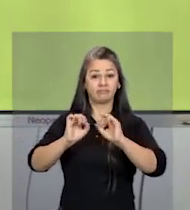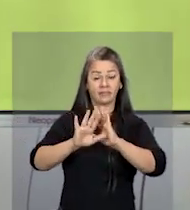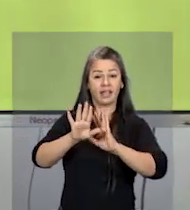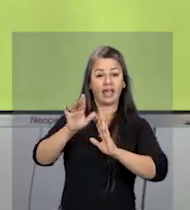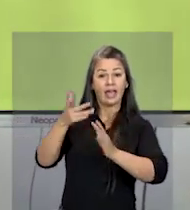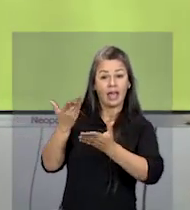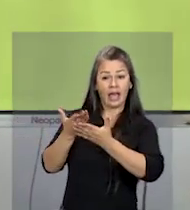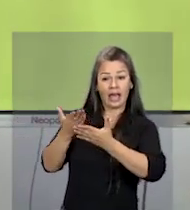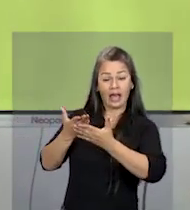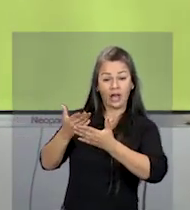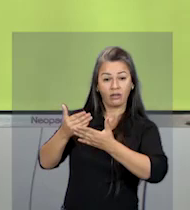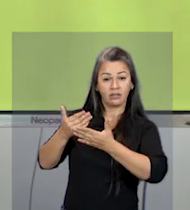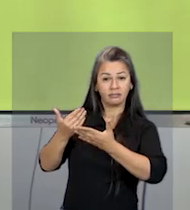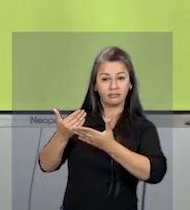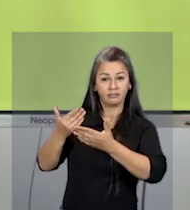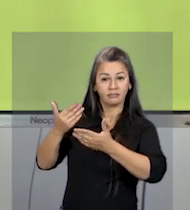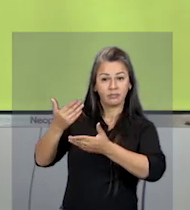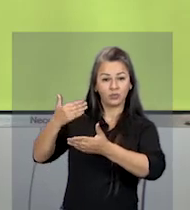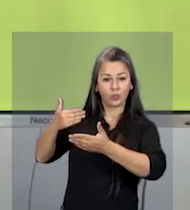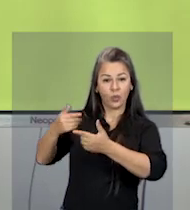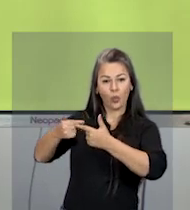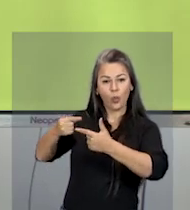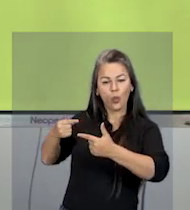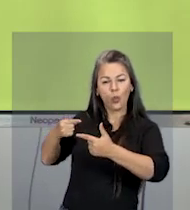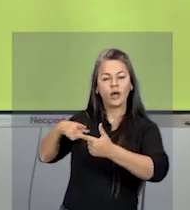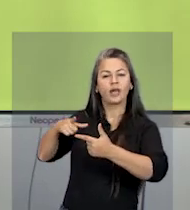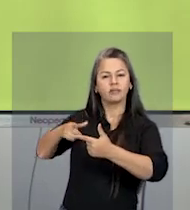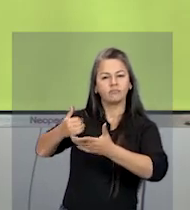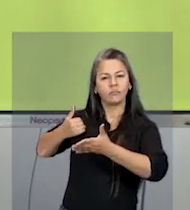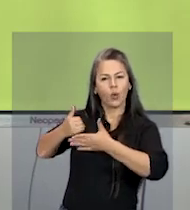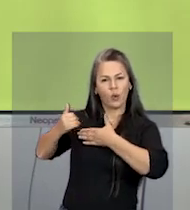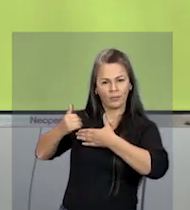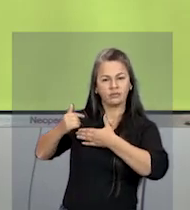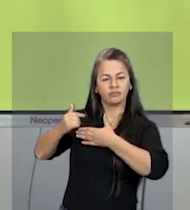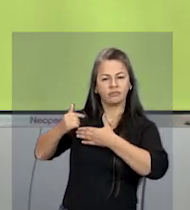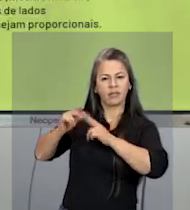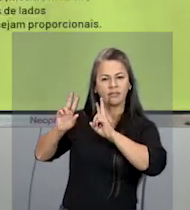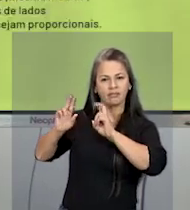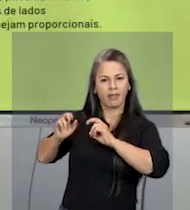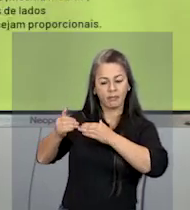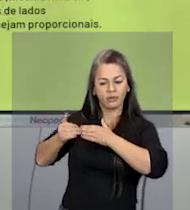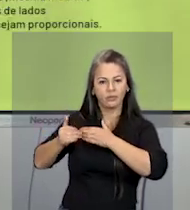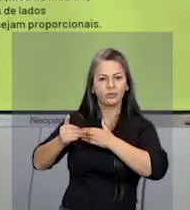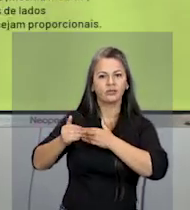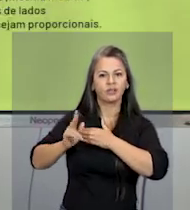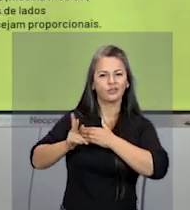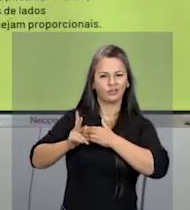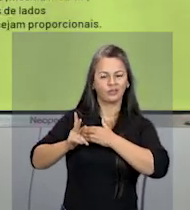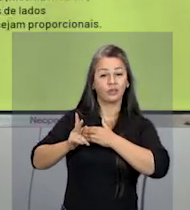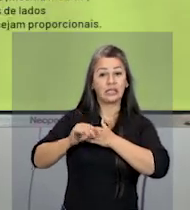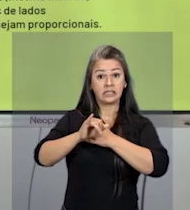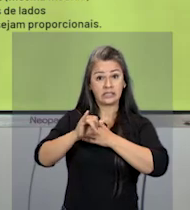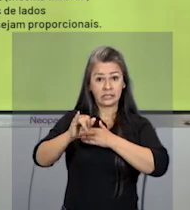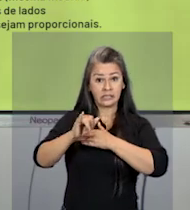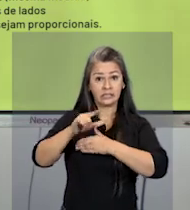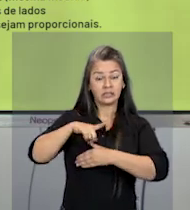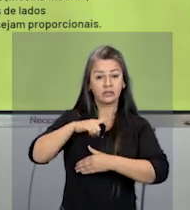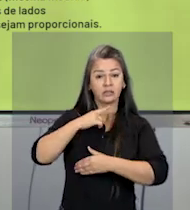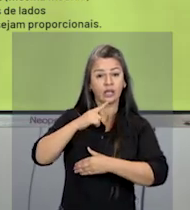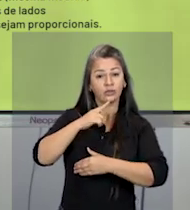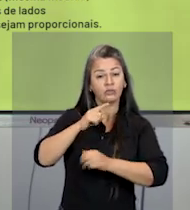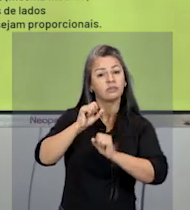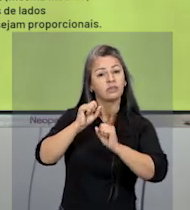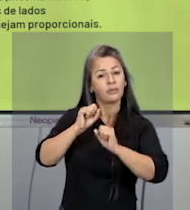passada. Se você tiver alguma dúvida na aula de hoje, você pode também dar uma olhada na aula da semana